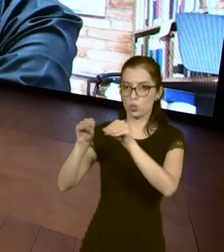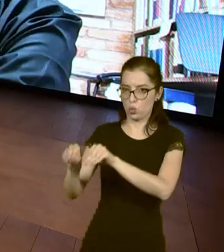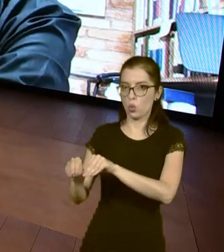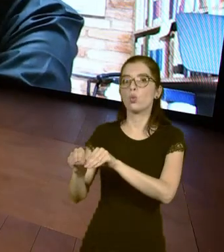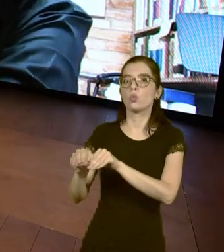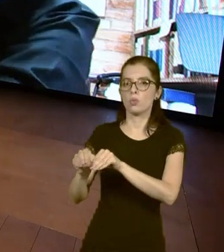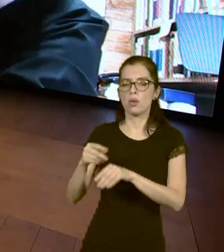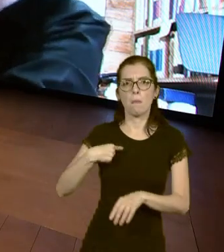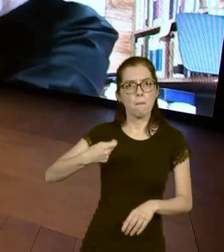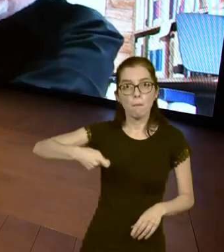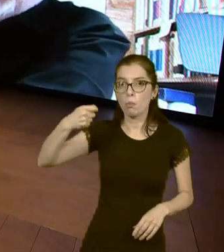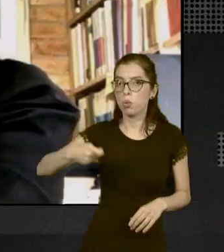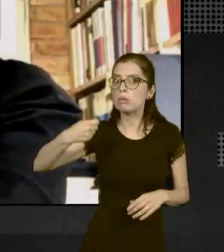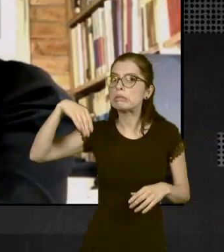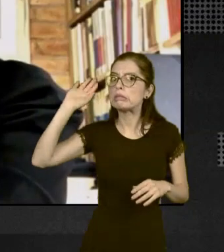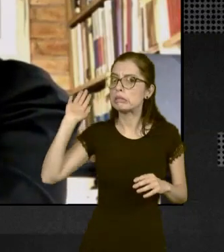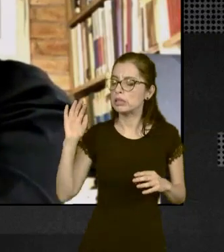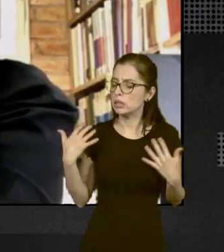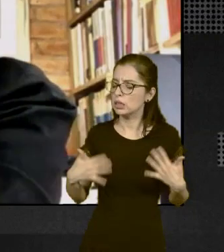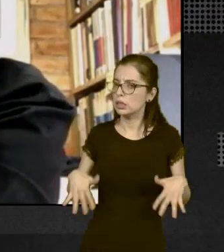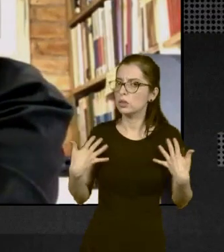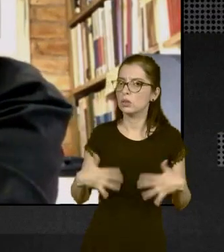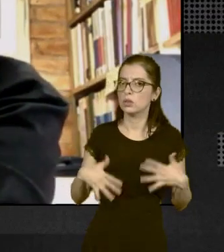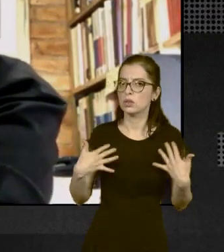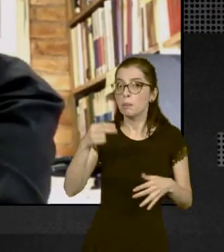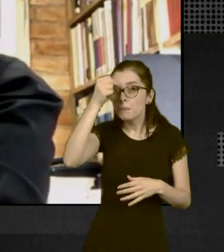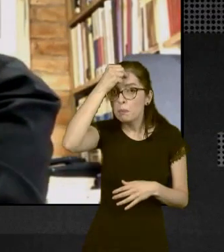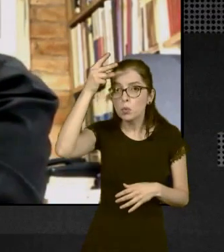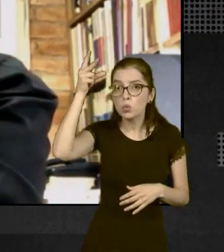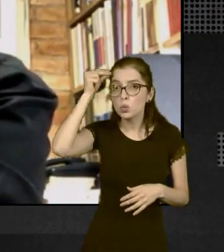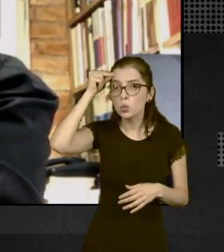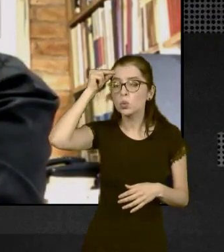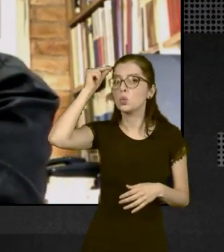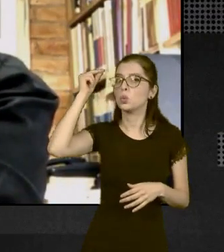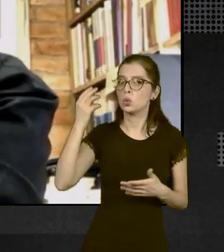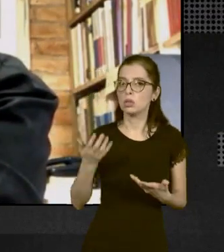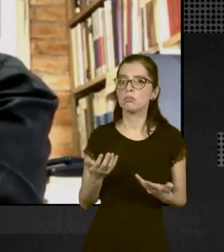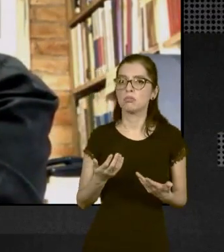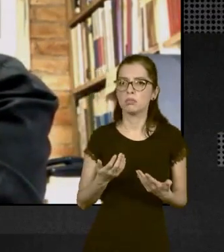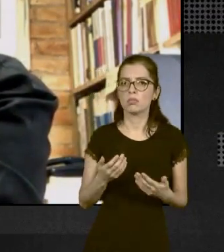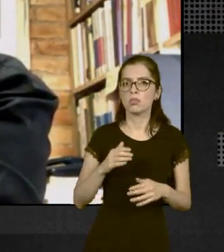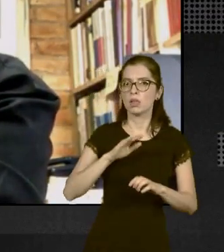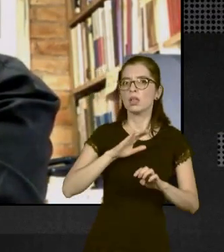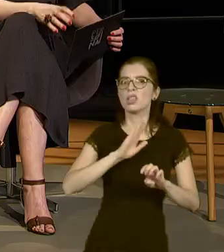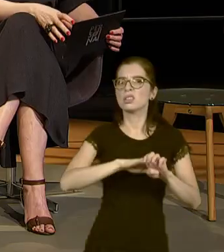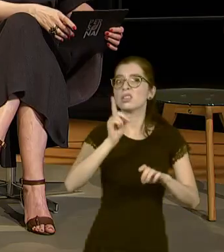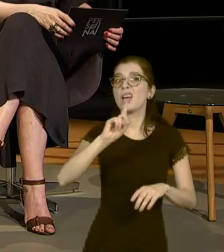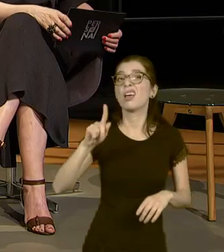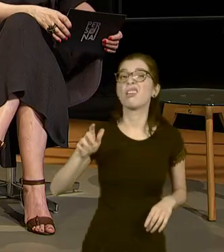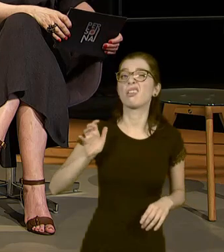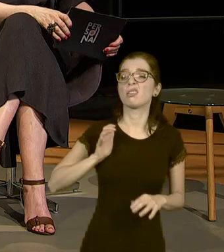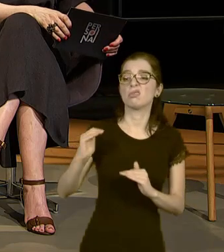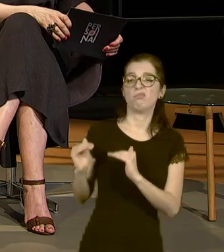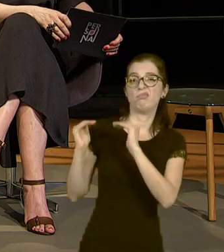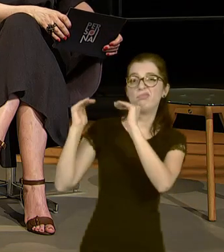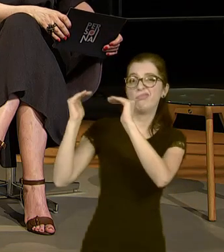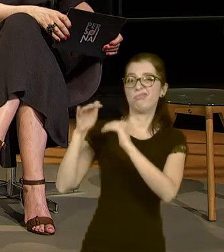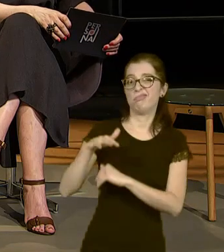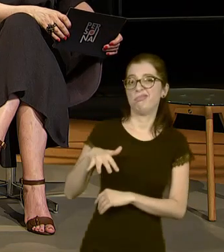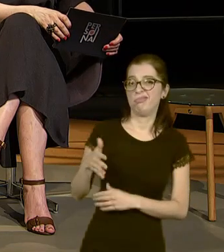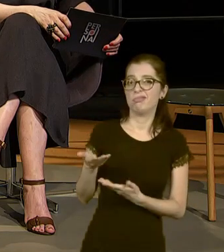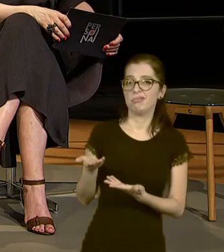radical. Esse, claro, outro prefeito era esquerda, não era esquerda nada. Ele era um milionário, mas ele era um homem bom vivant, que sabia